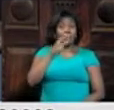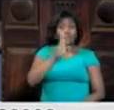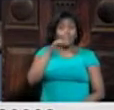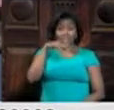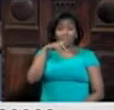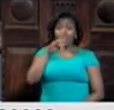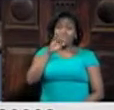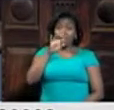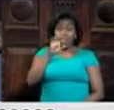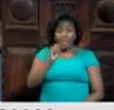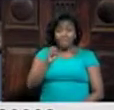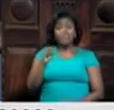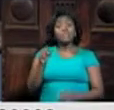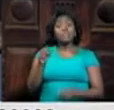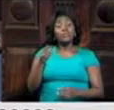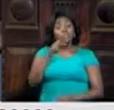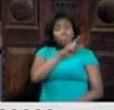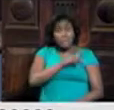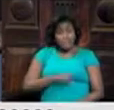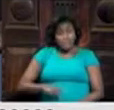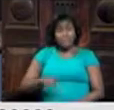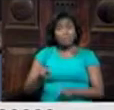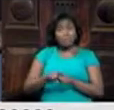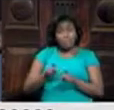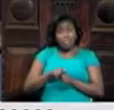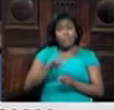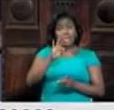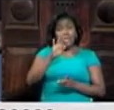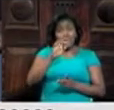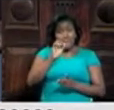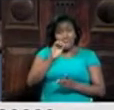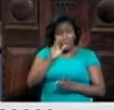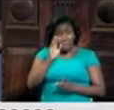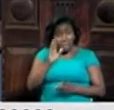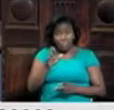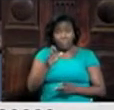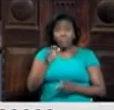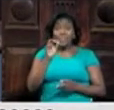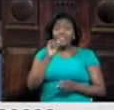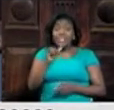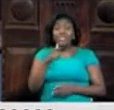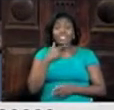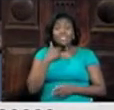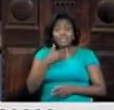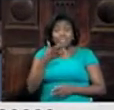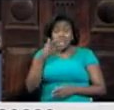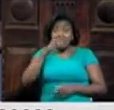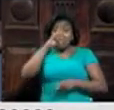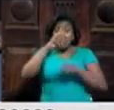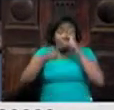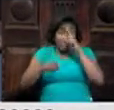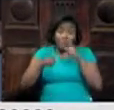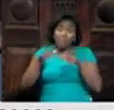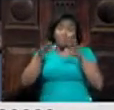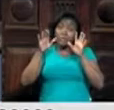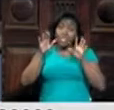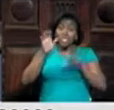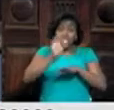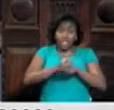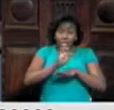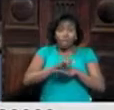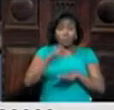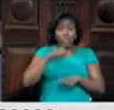República, Michel Temer. Se vocês quiserem mandar, mandem no terreiro de vocês. O Estado do Rio de Janeiro tem governador,